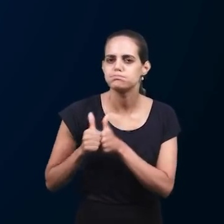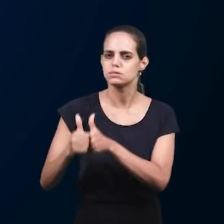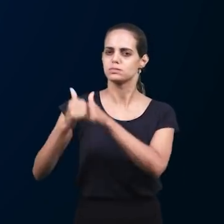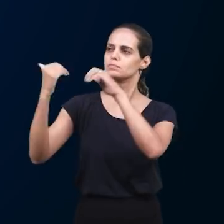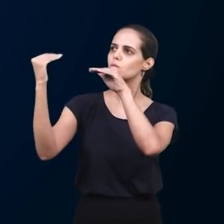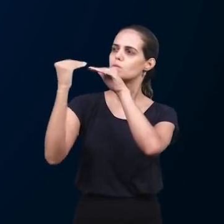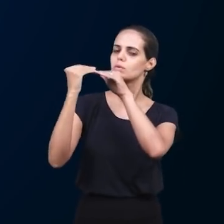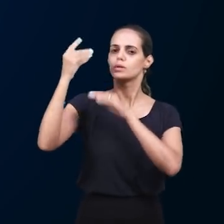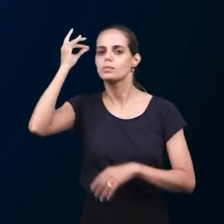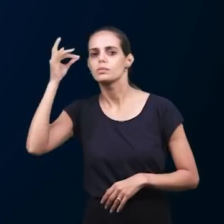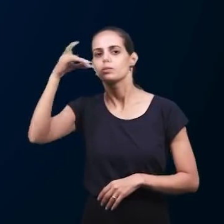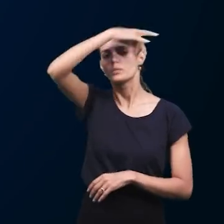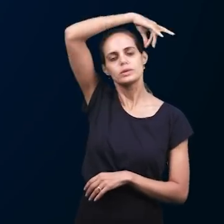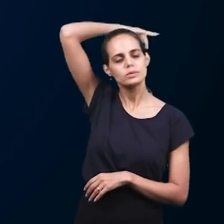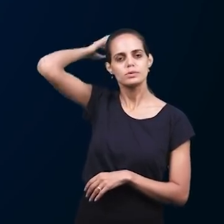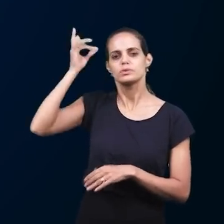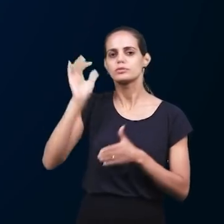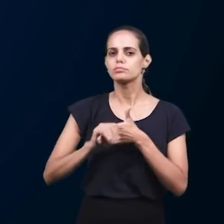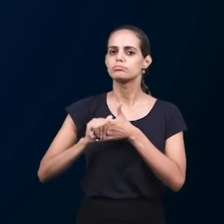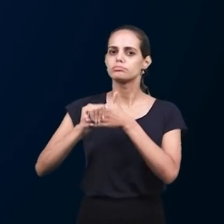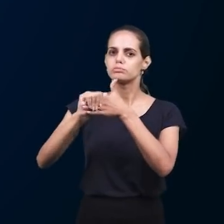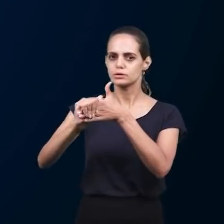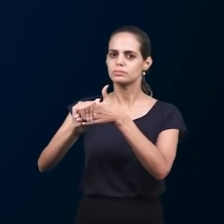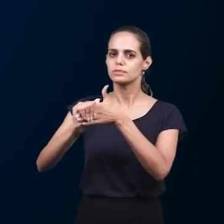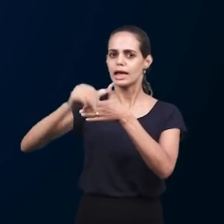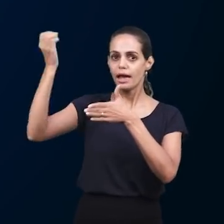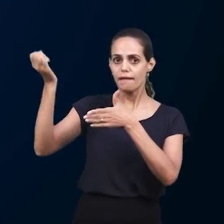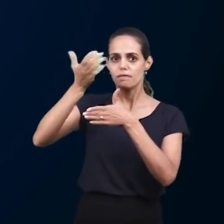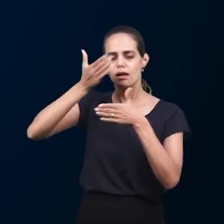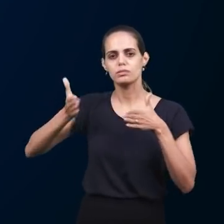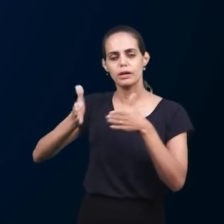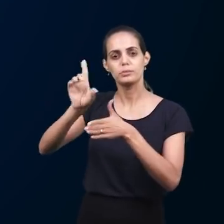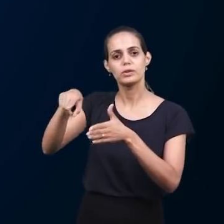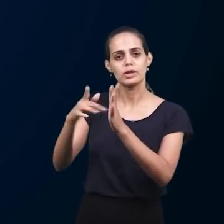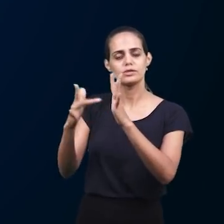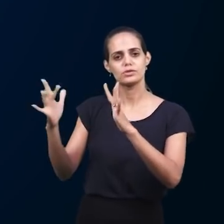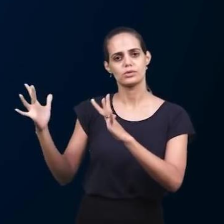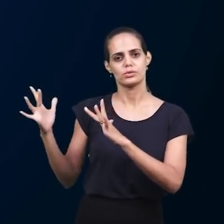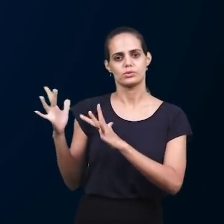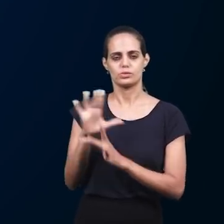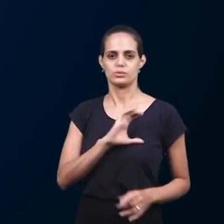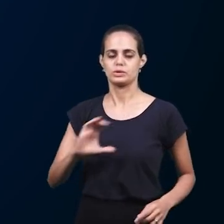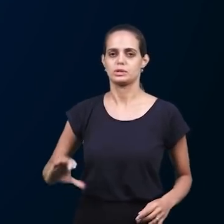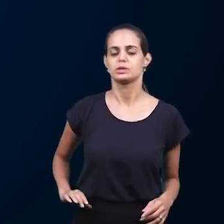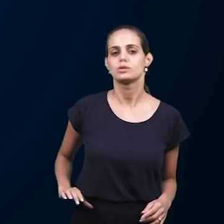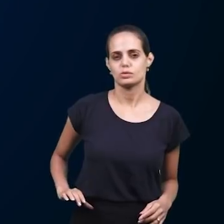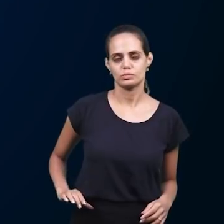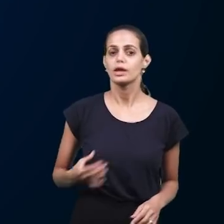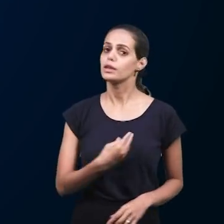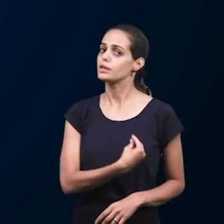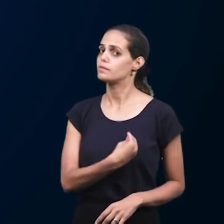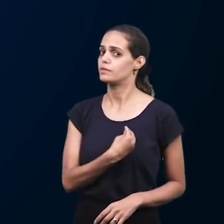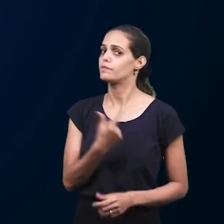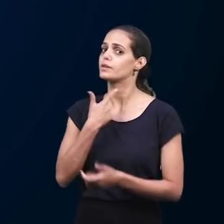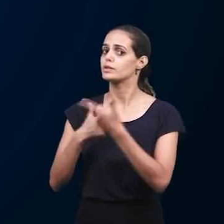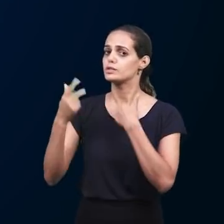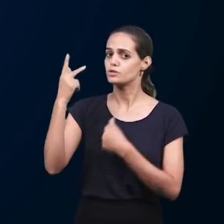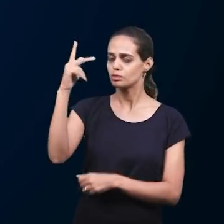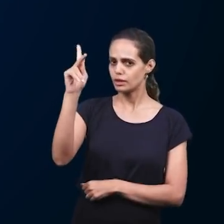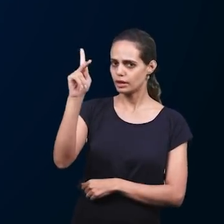o caminho que o Espírito Santo nos revela, que é Jesus Cristo, e viver dentro de suas limitações. Assim como